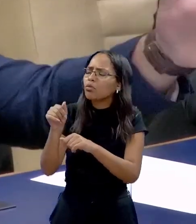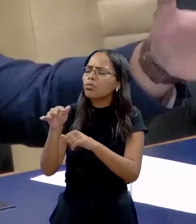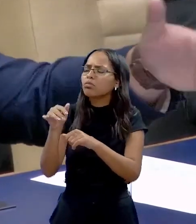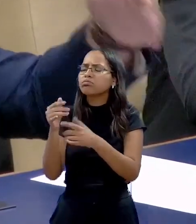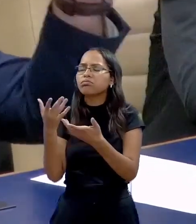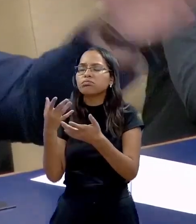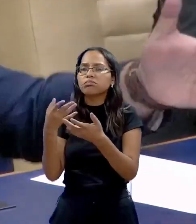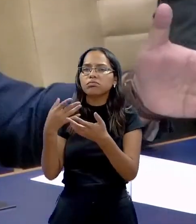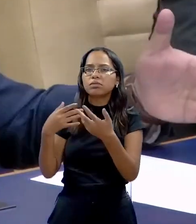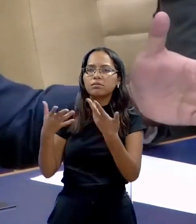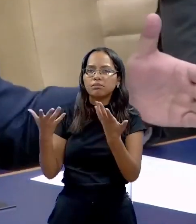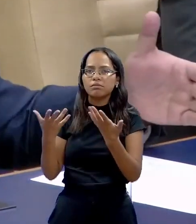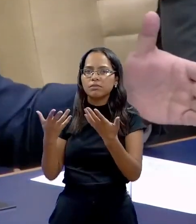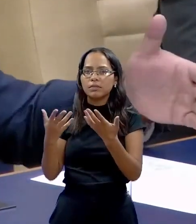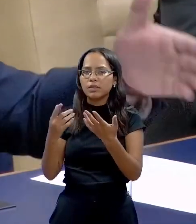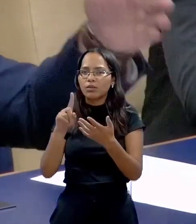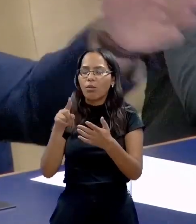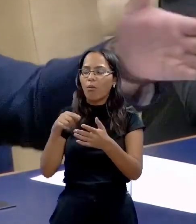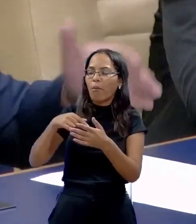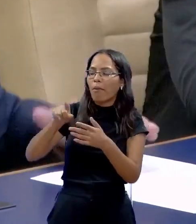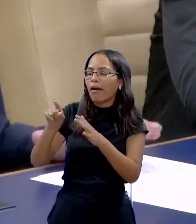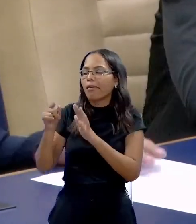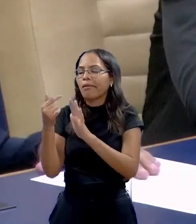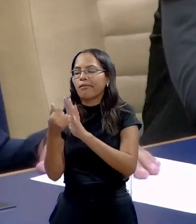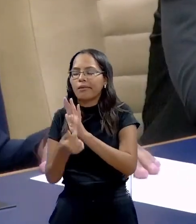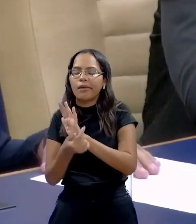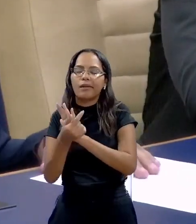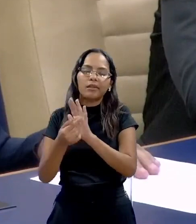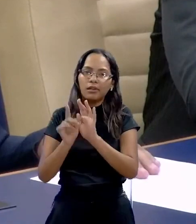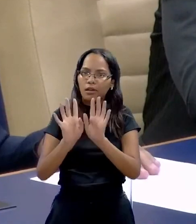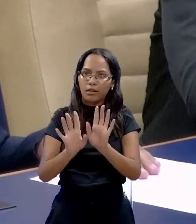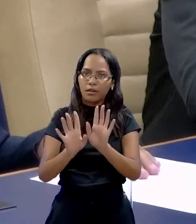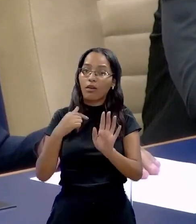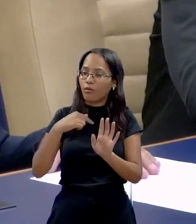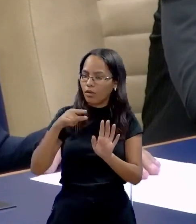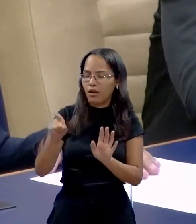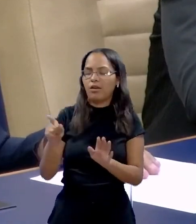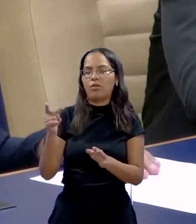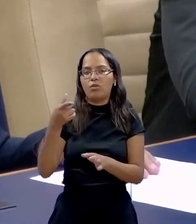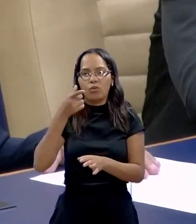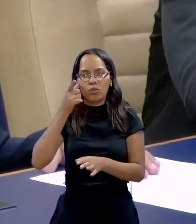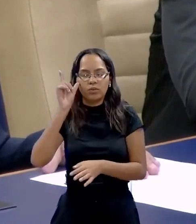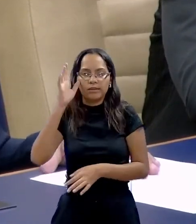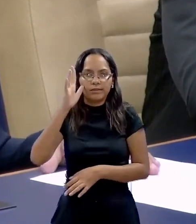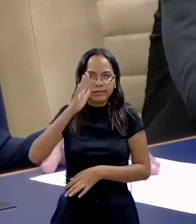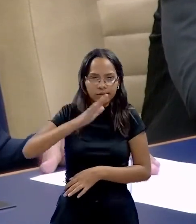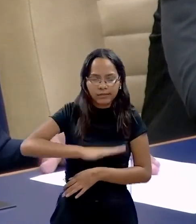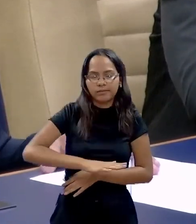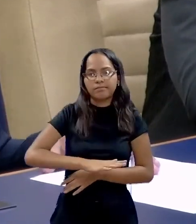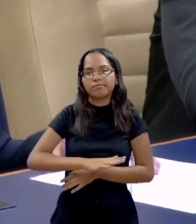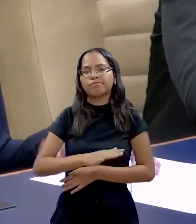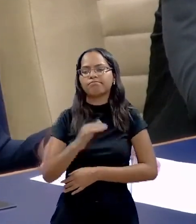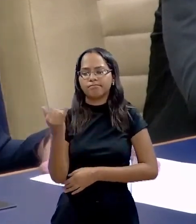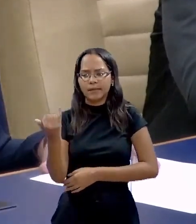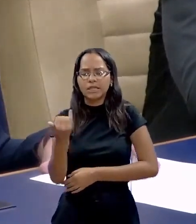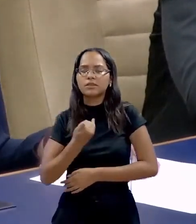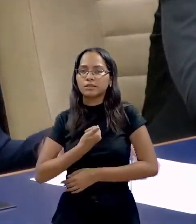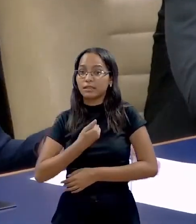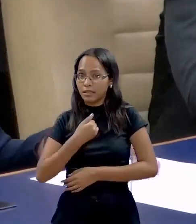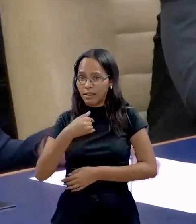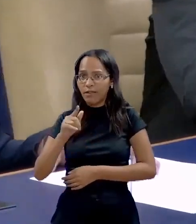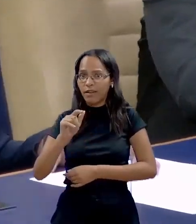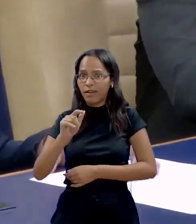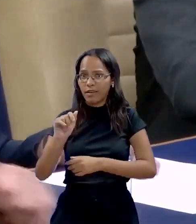no Paço e ser vetado. Então tive com o prefeito ontem à tarde e ele me garantiu, presidente, que vai resolver o